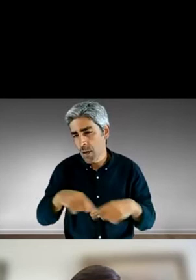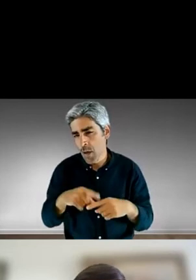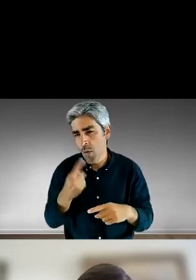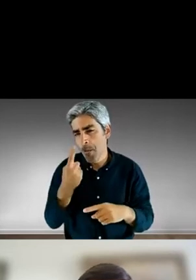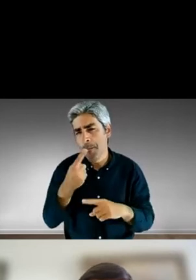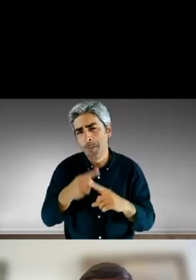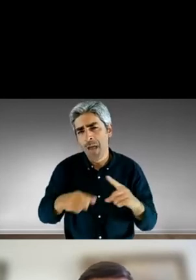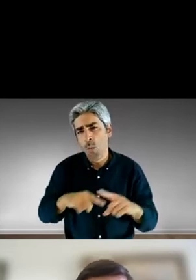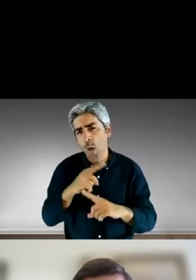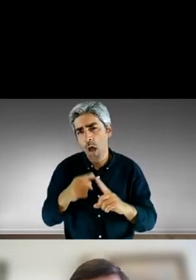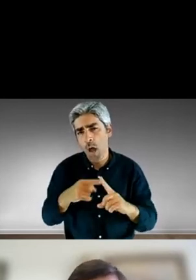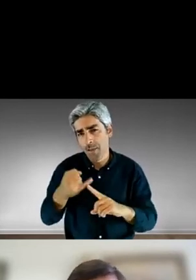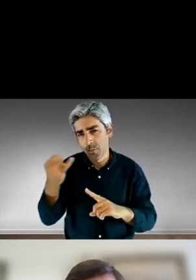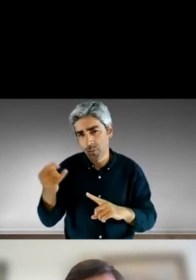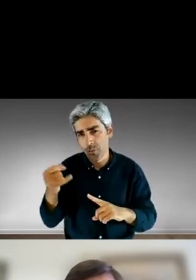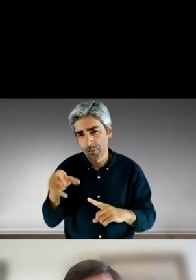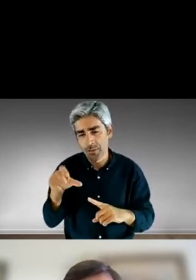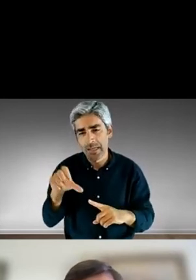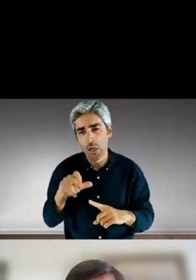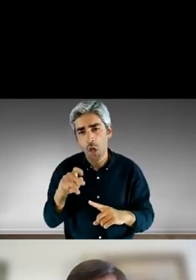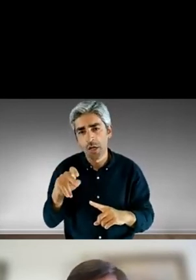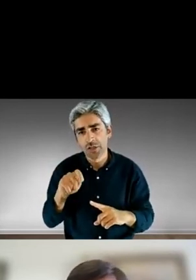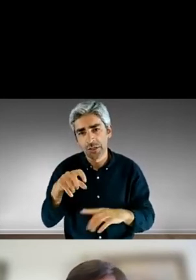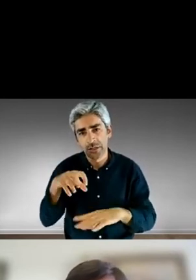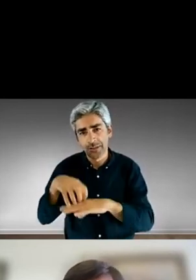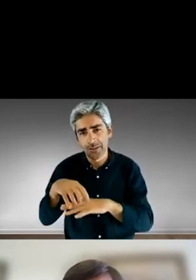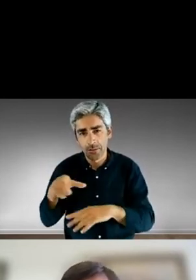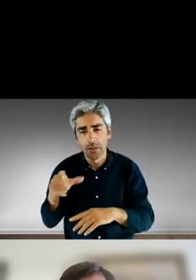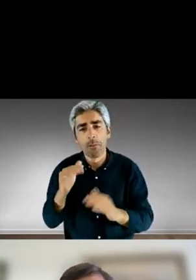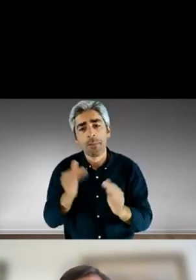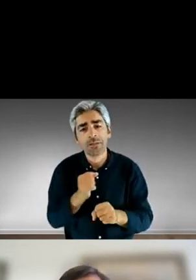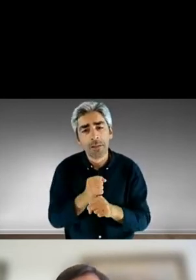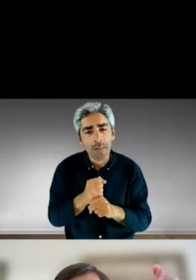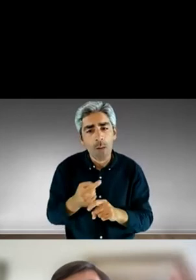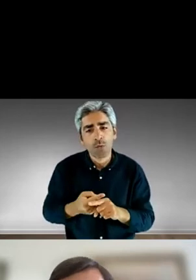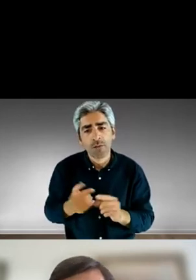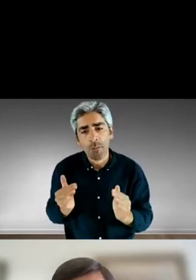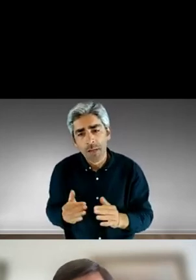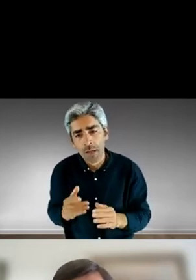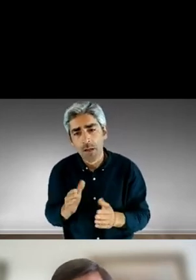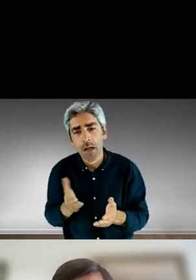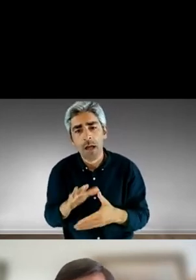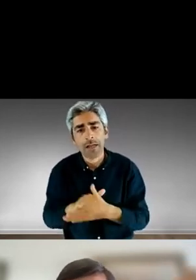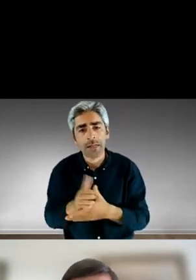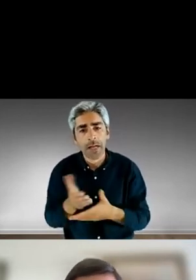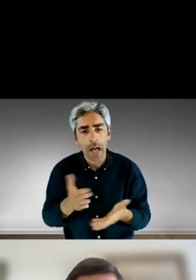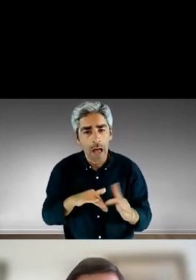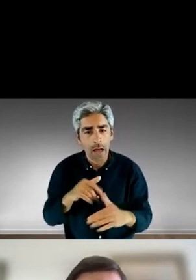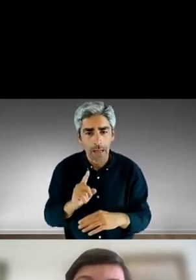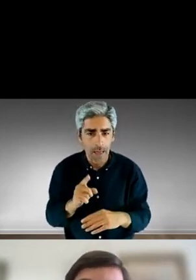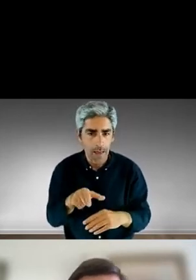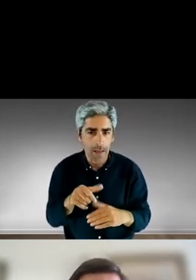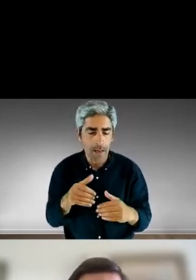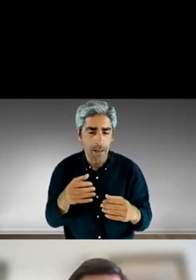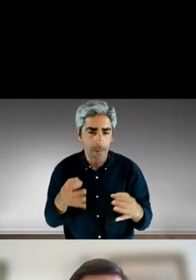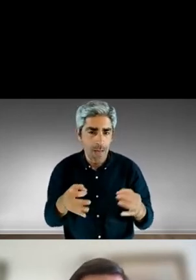depois da implementação dos quiosques, quem tivesse com menos trabalho ou menos motivado por não dobrar cartas, que no fundo era o que a máquina